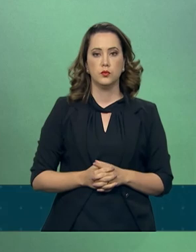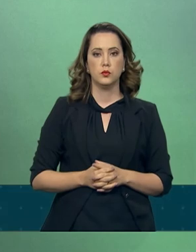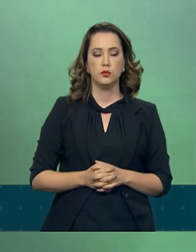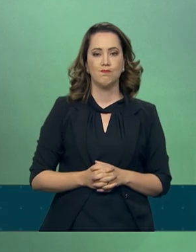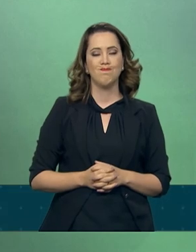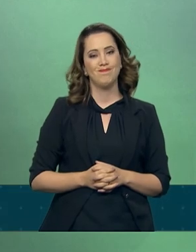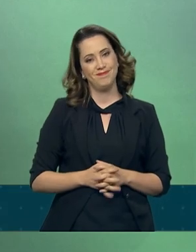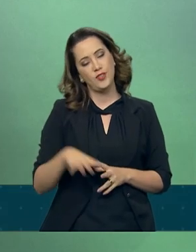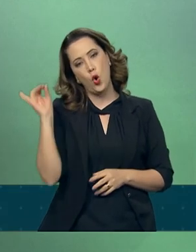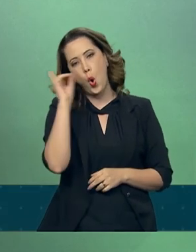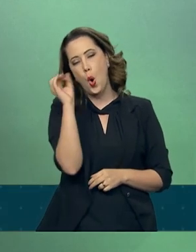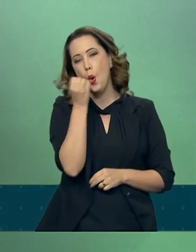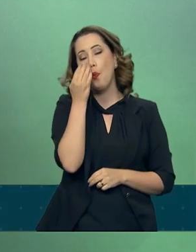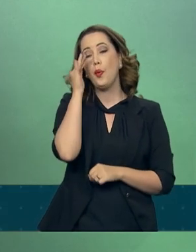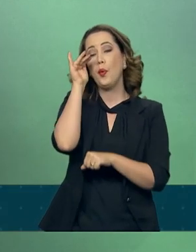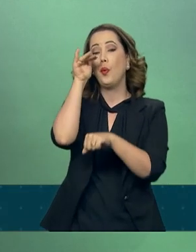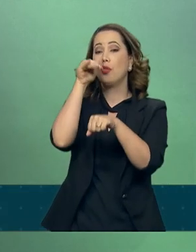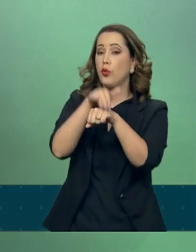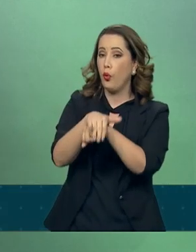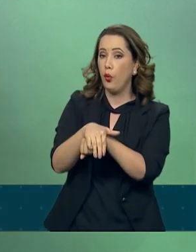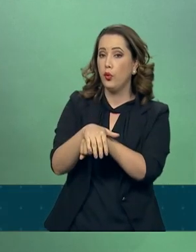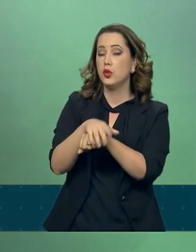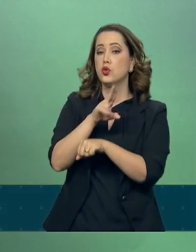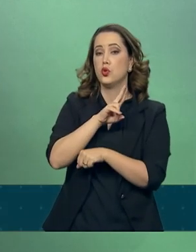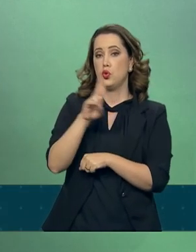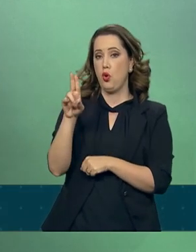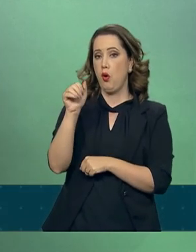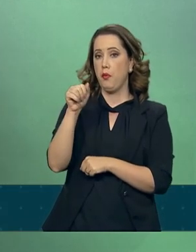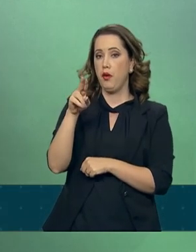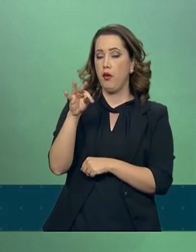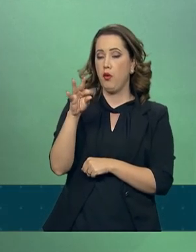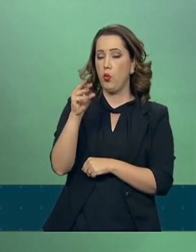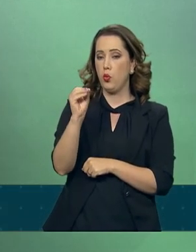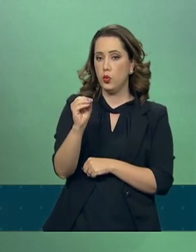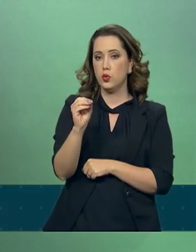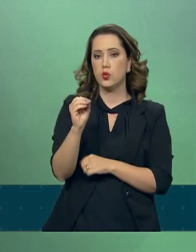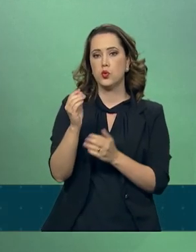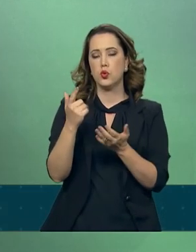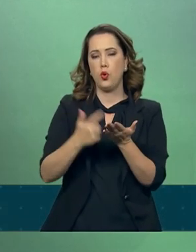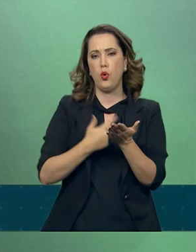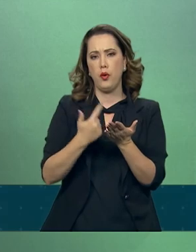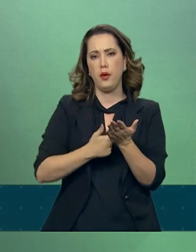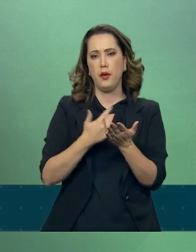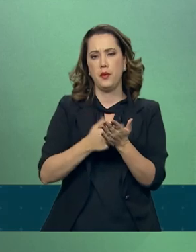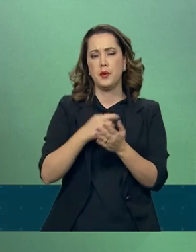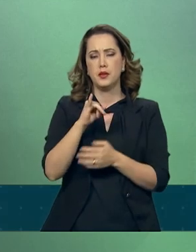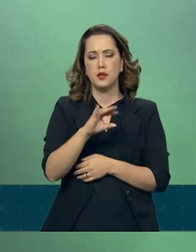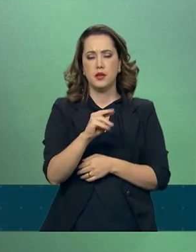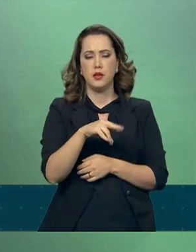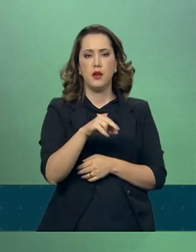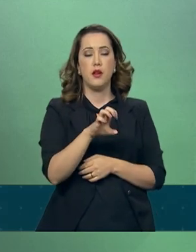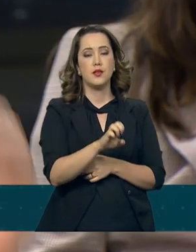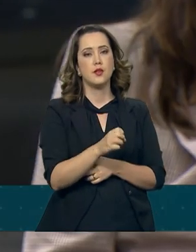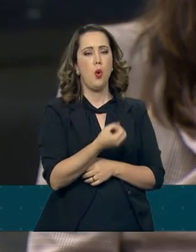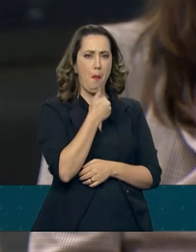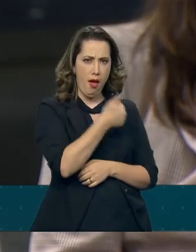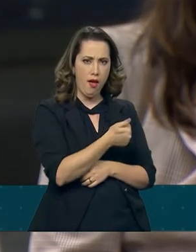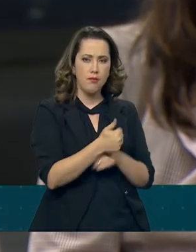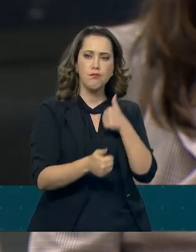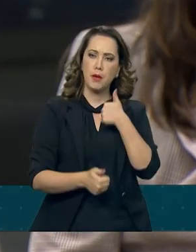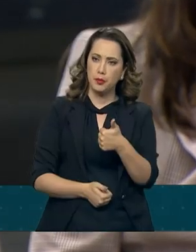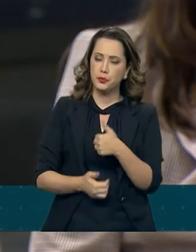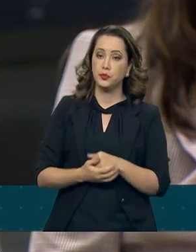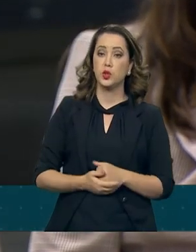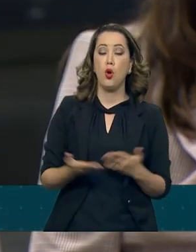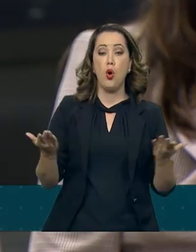o porta voz boa noite augusto do correio braziliense hoje o presidente faltou um jeito bem é tudo bem ele voltou a